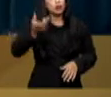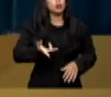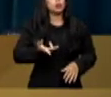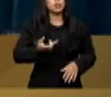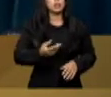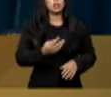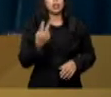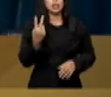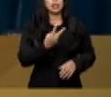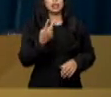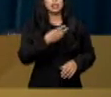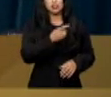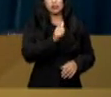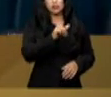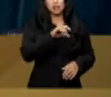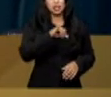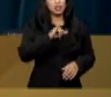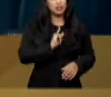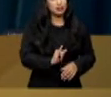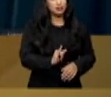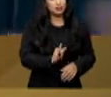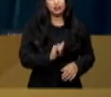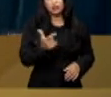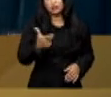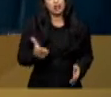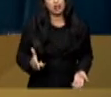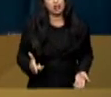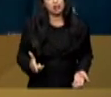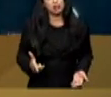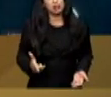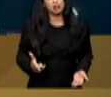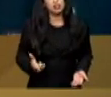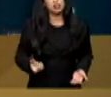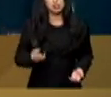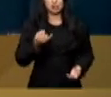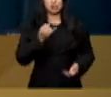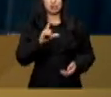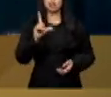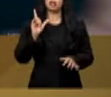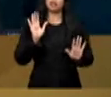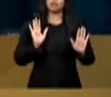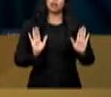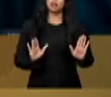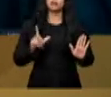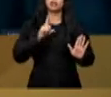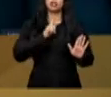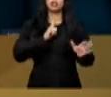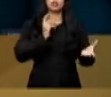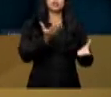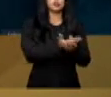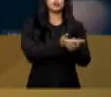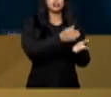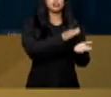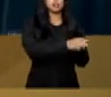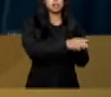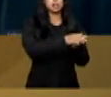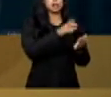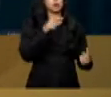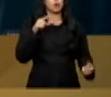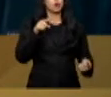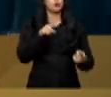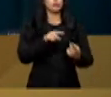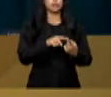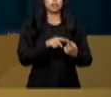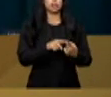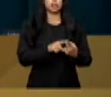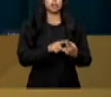nessas duas ADINs, porque senão teríamos a mesclagem de processo objetivo com